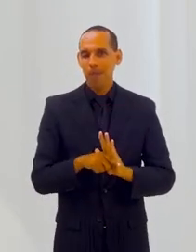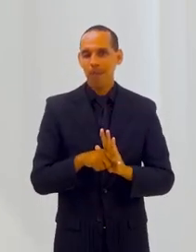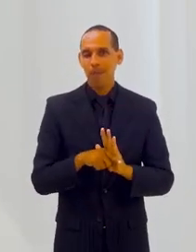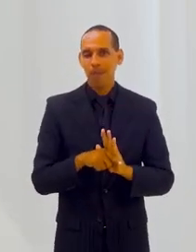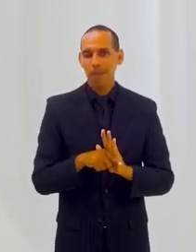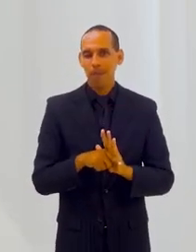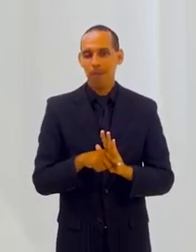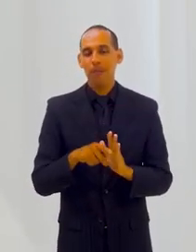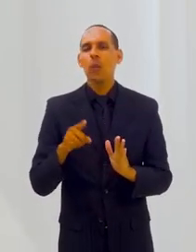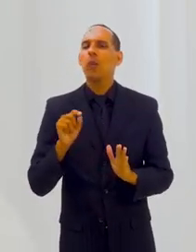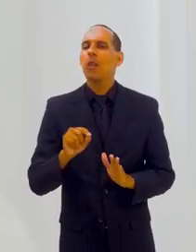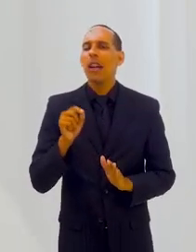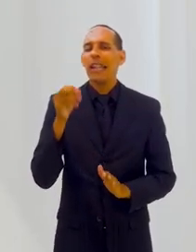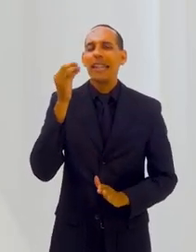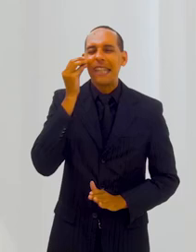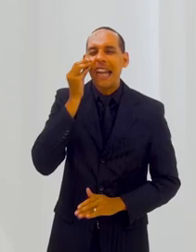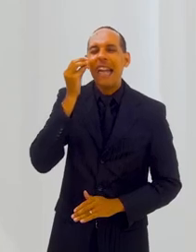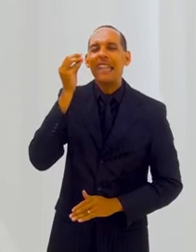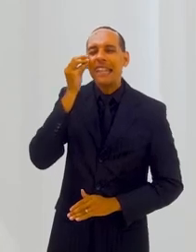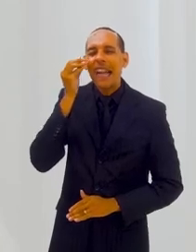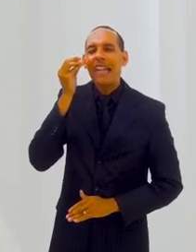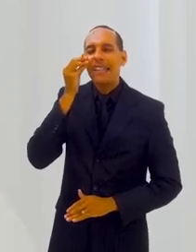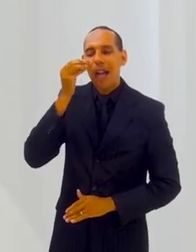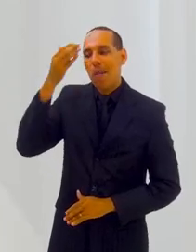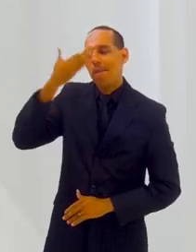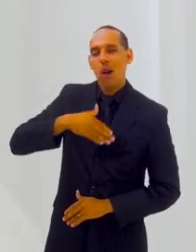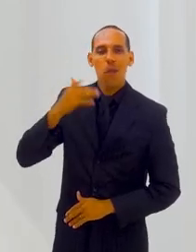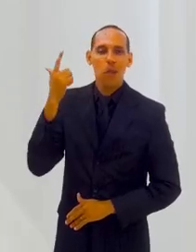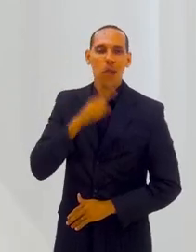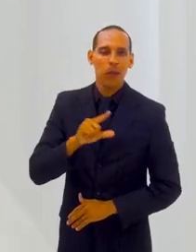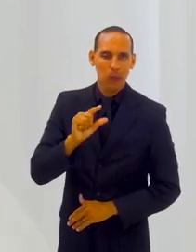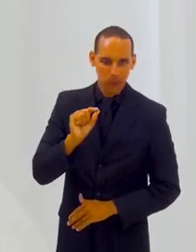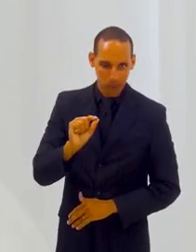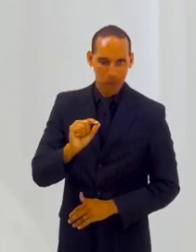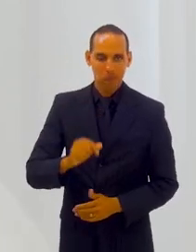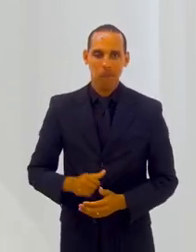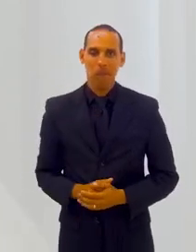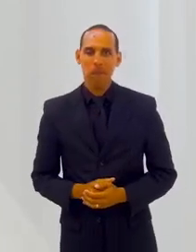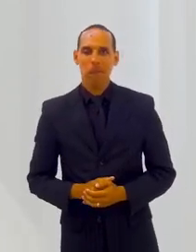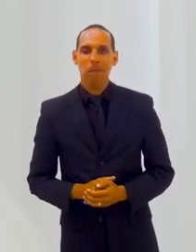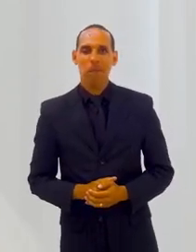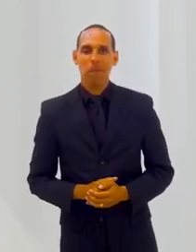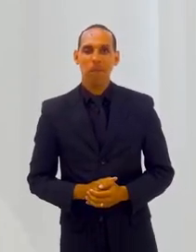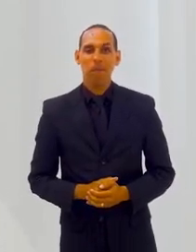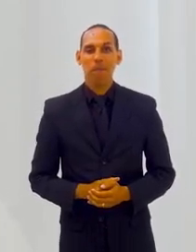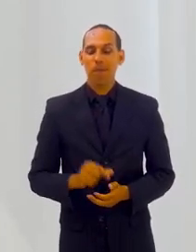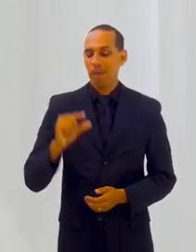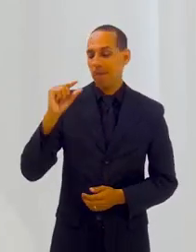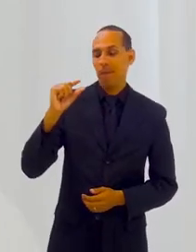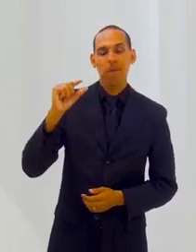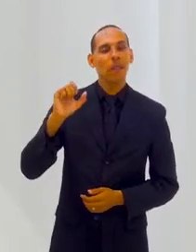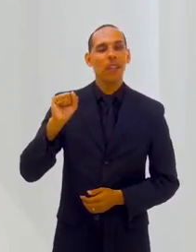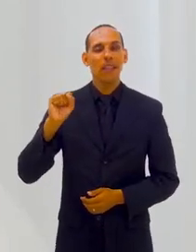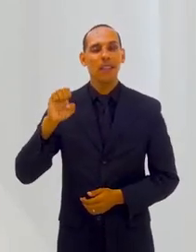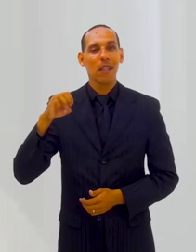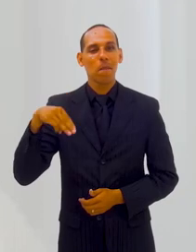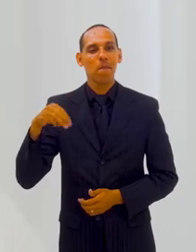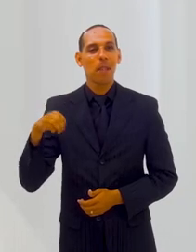Testando e comprovando sementes,